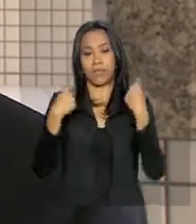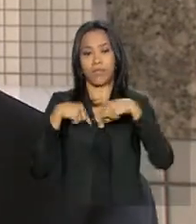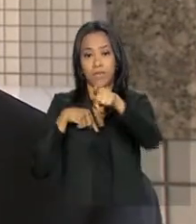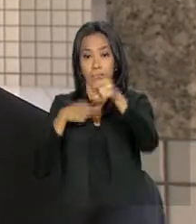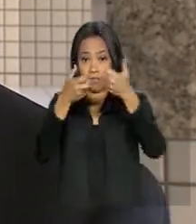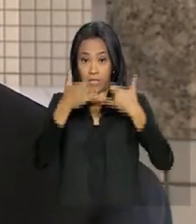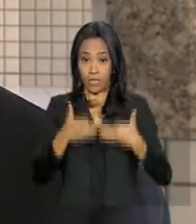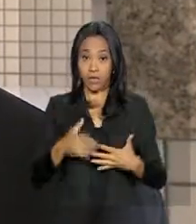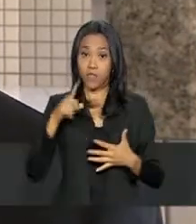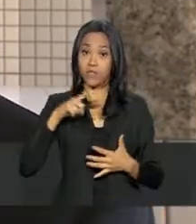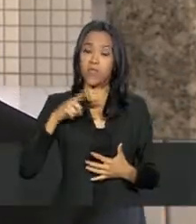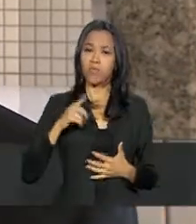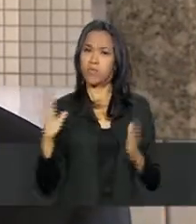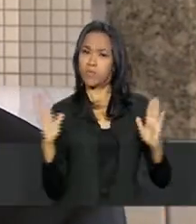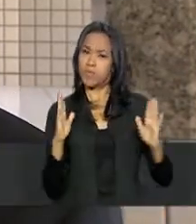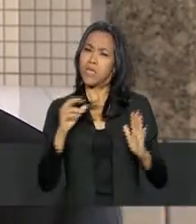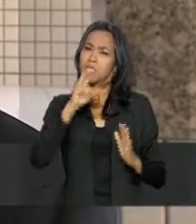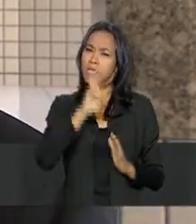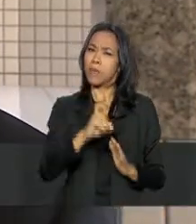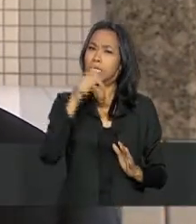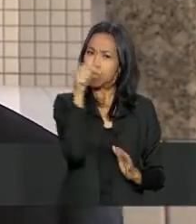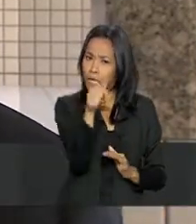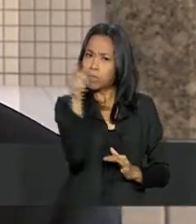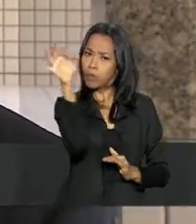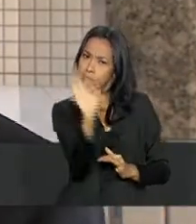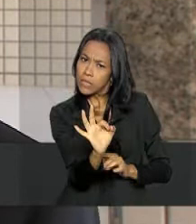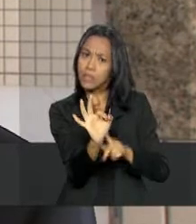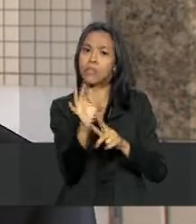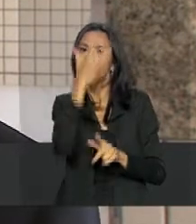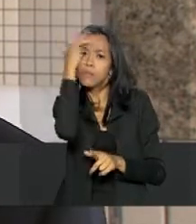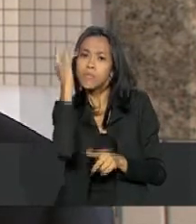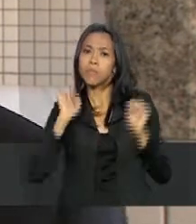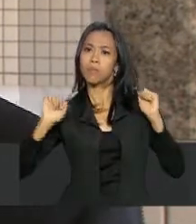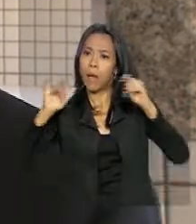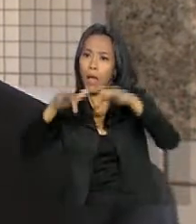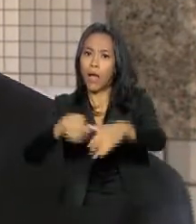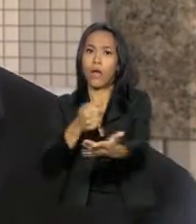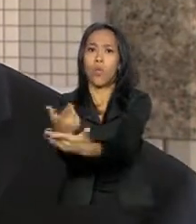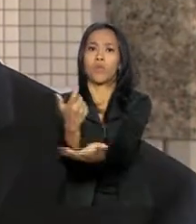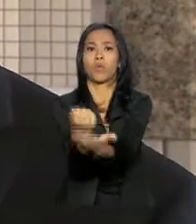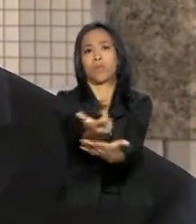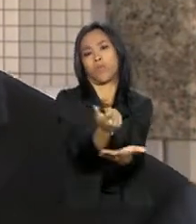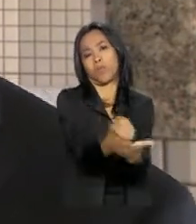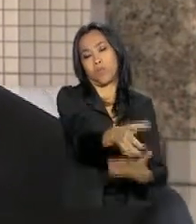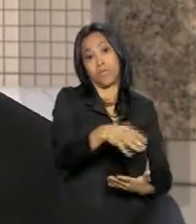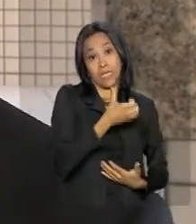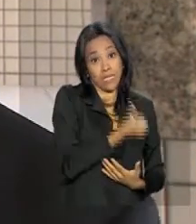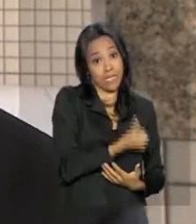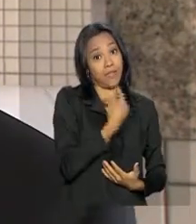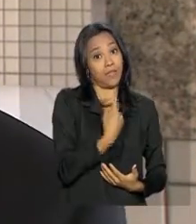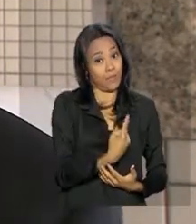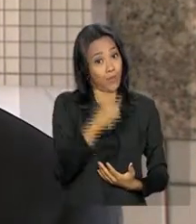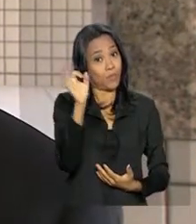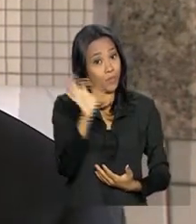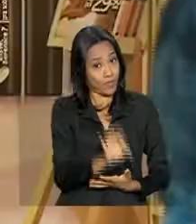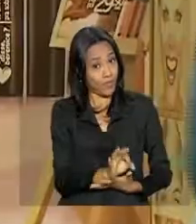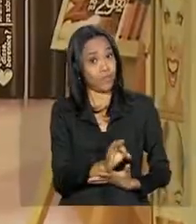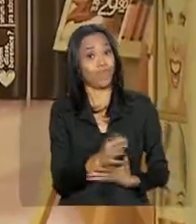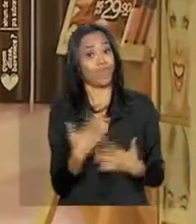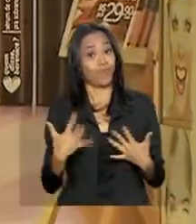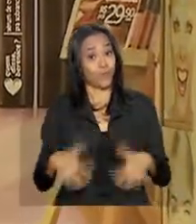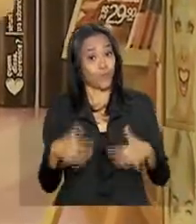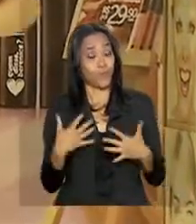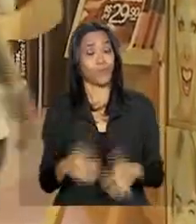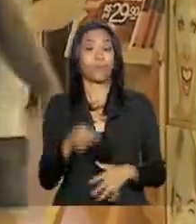por cento da população ativa realmente comprando esse ano esperamos 61% da população completo o